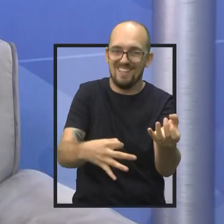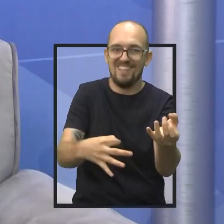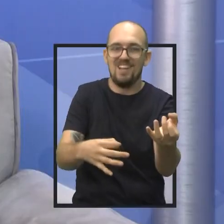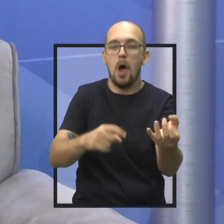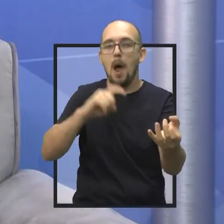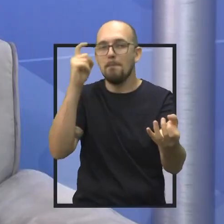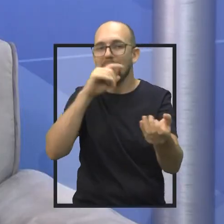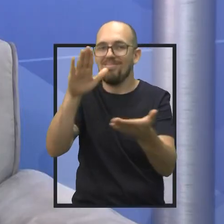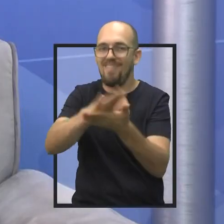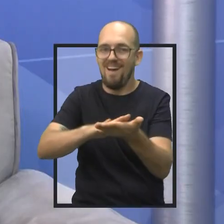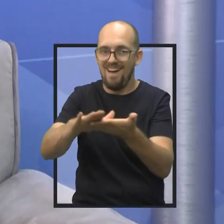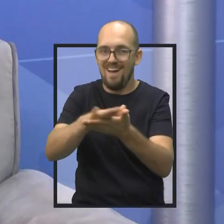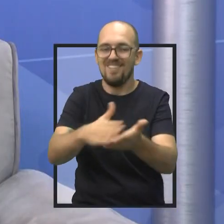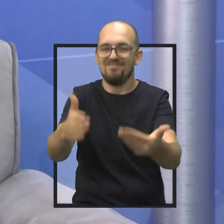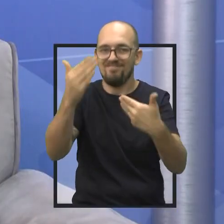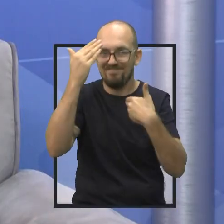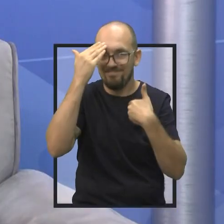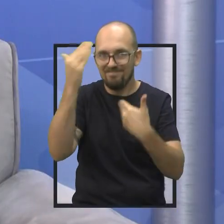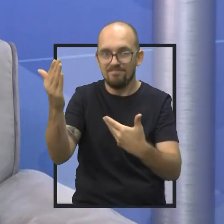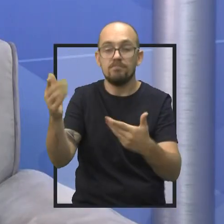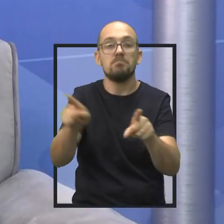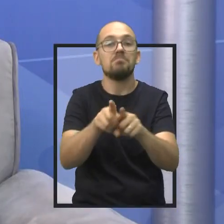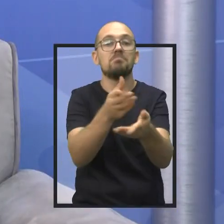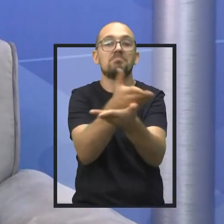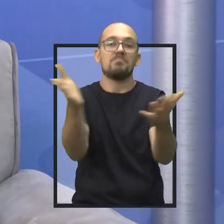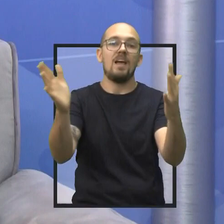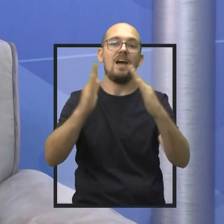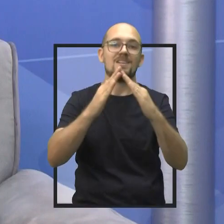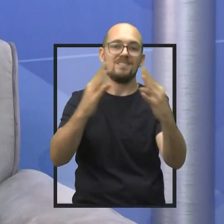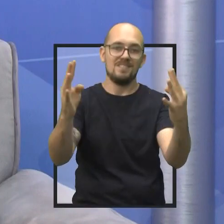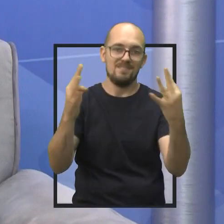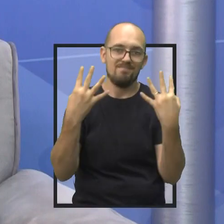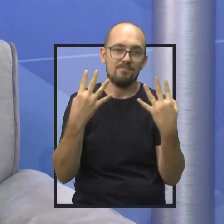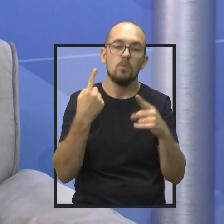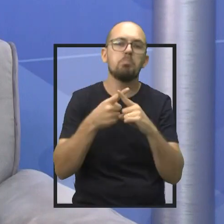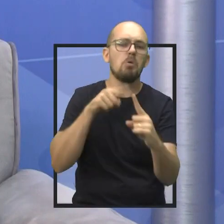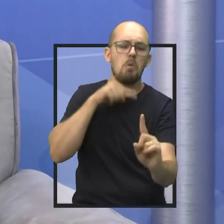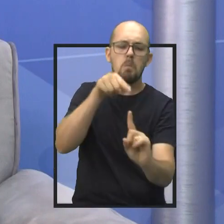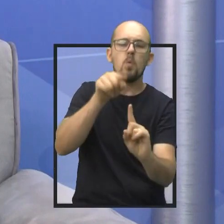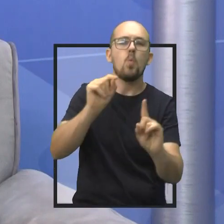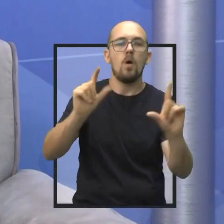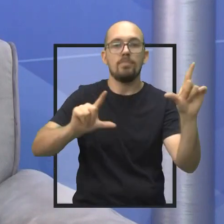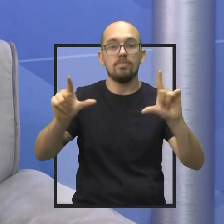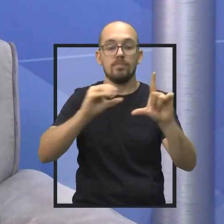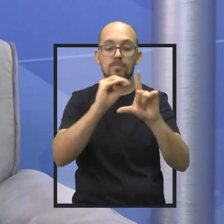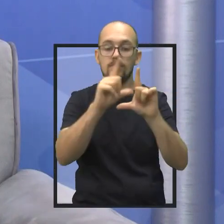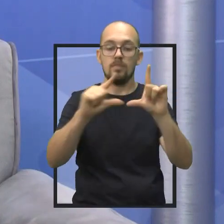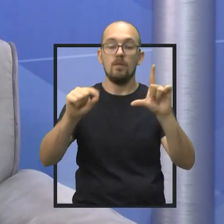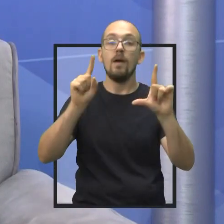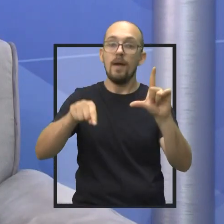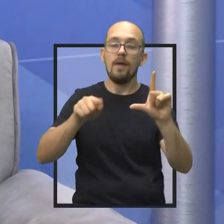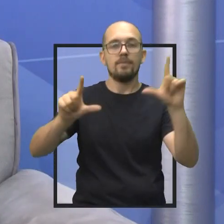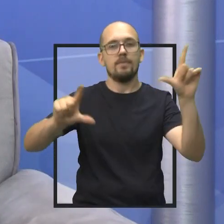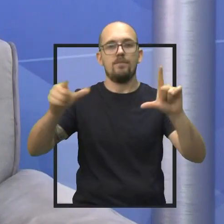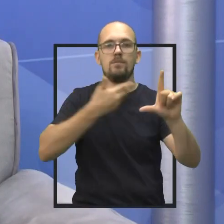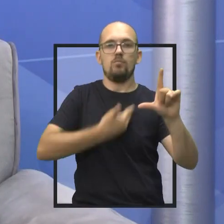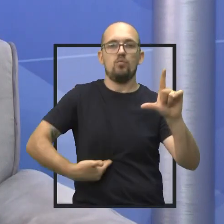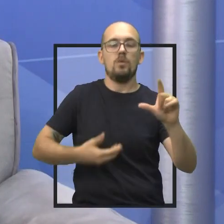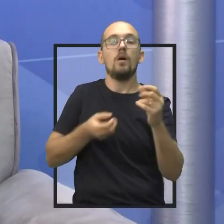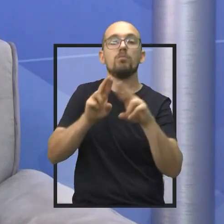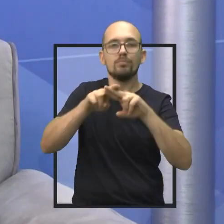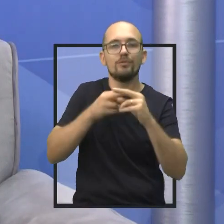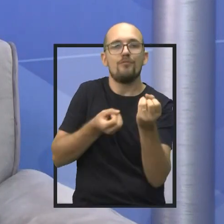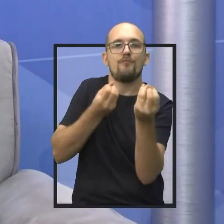gente, para você que está em casa nos acompanhando. Como eu disse, o objetivo da TV Câmara, né, que é uma TV pública, é levar informação para